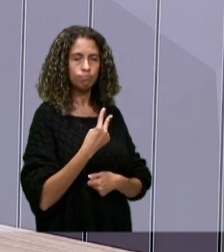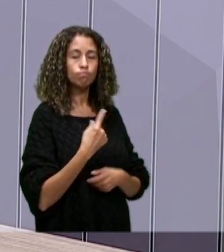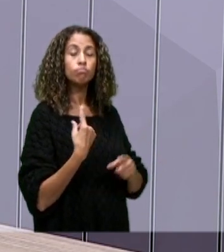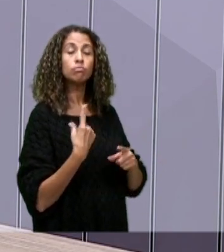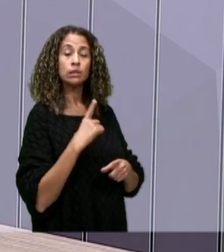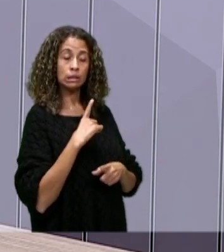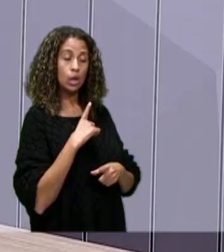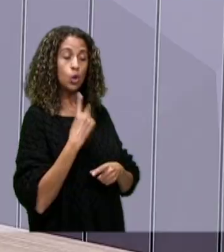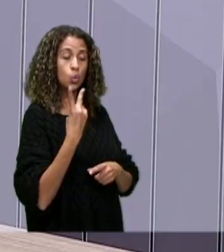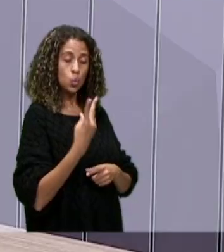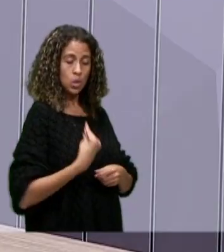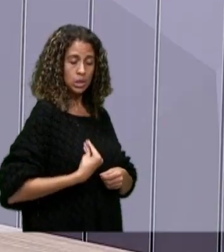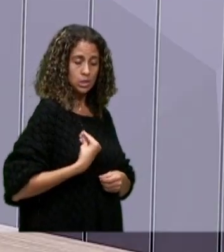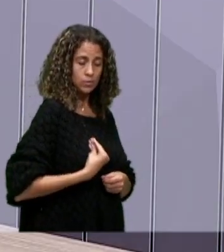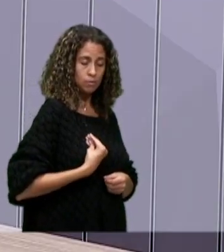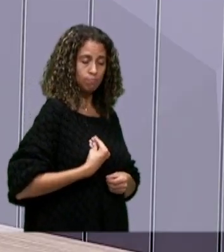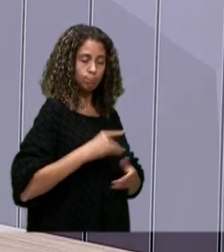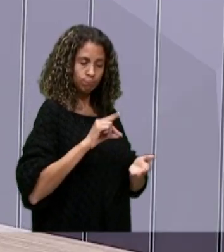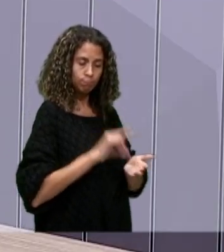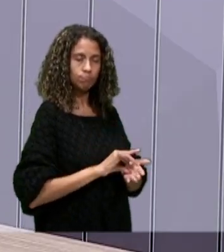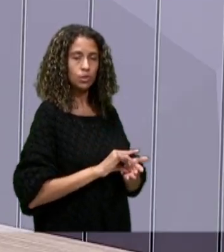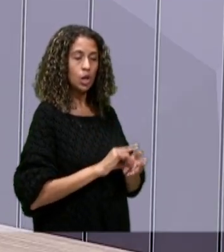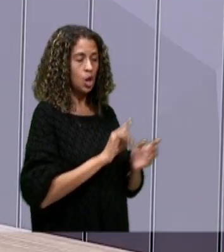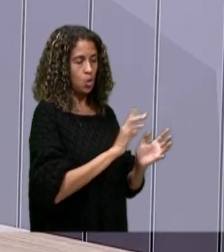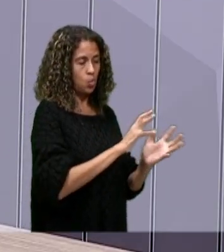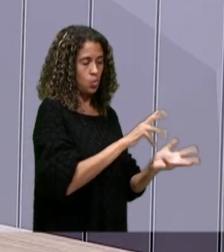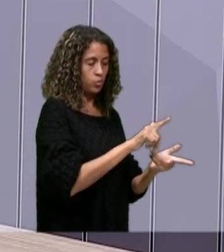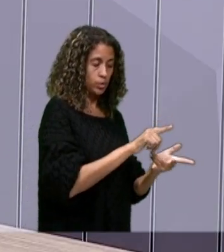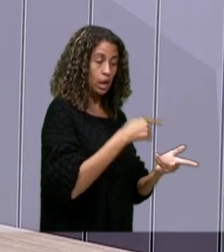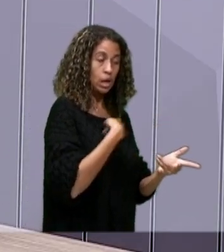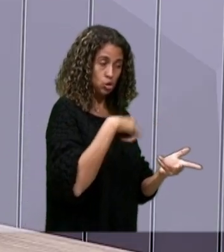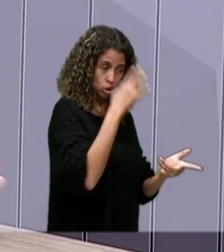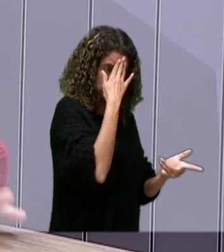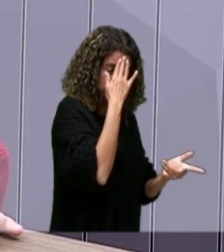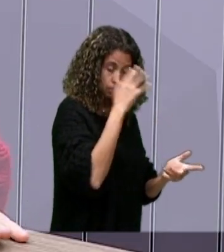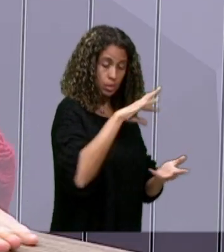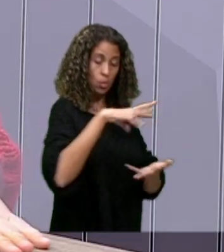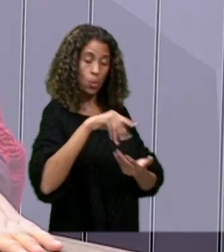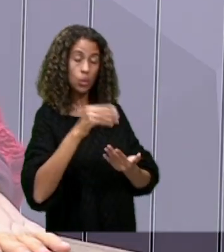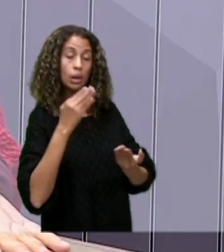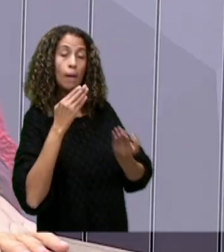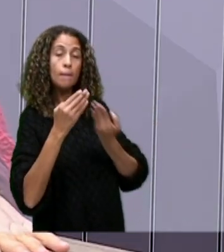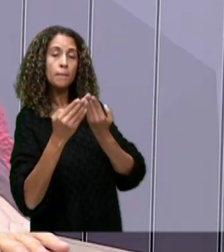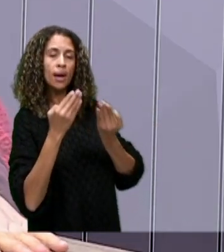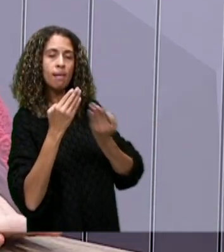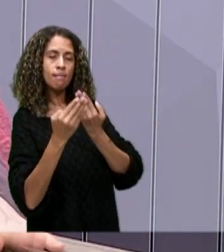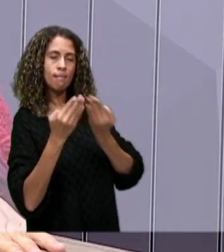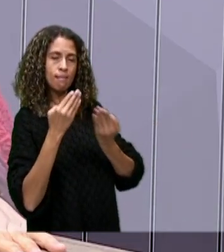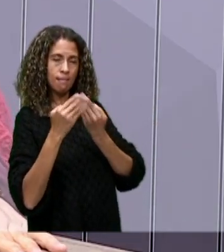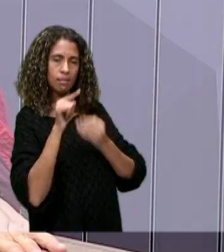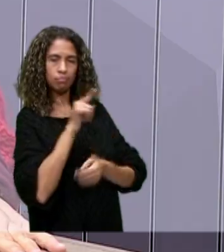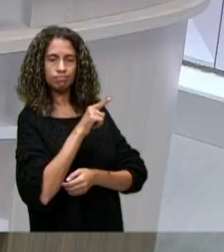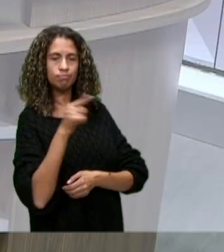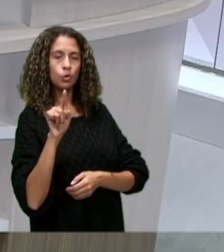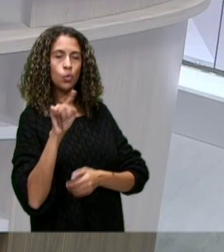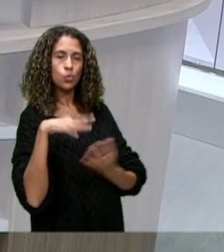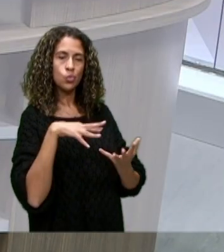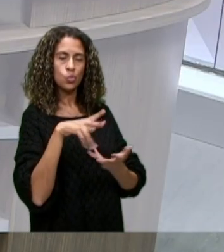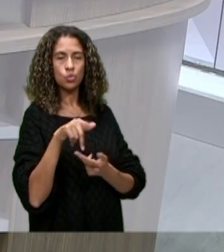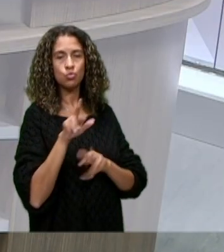duas realidades, uma do que aconteceu conforme a gente conhece e a outra numa realidade que aconteceu em